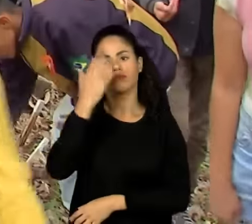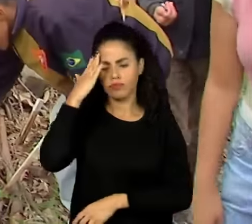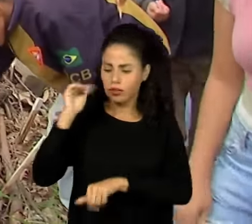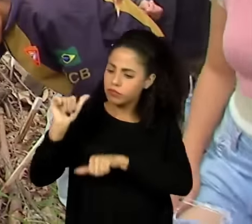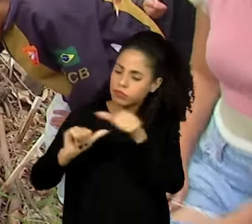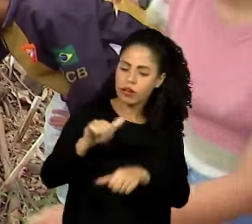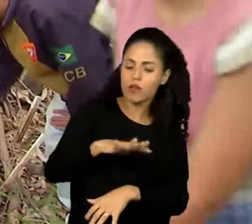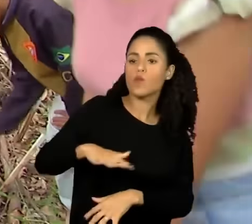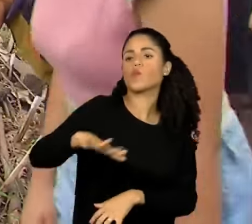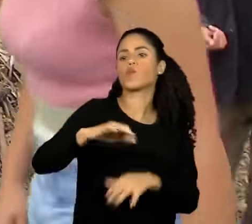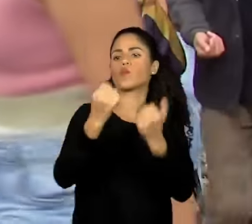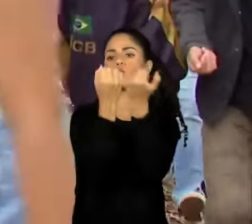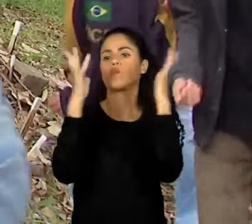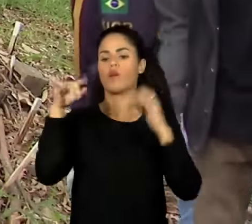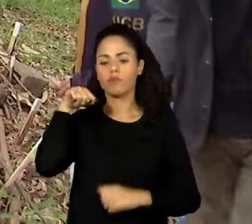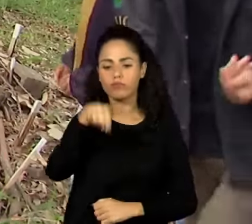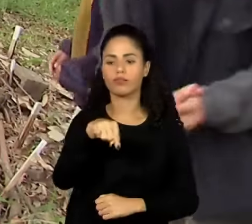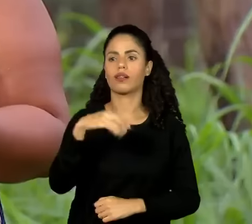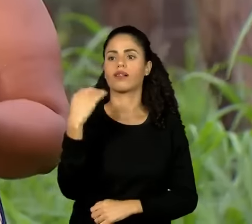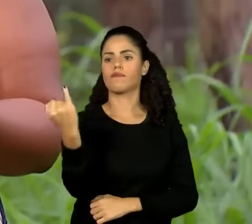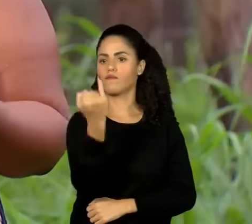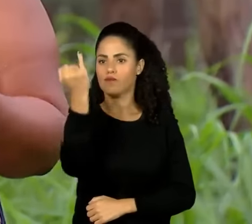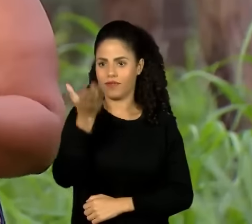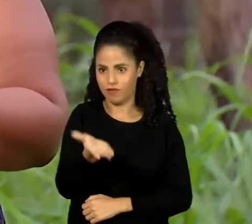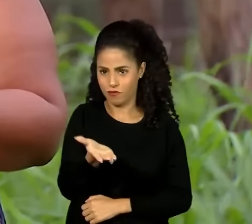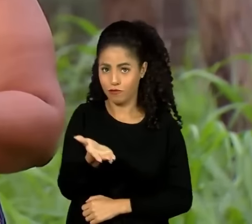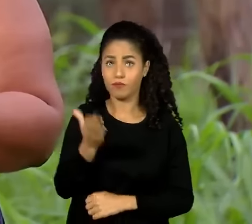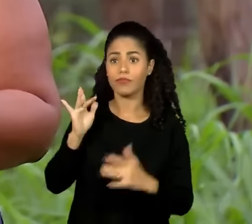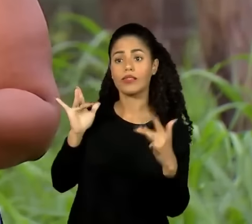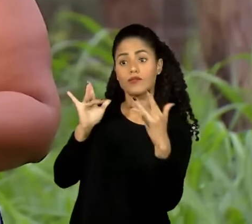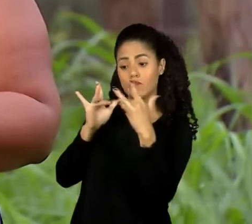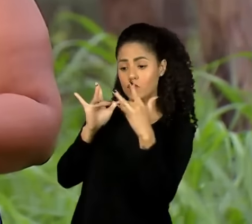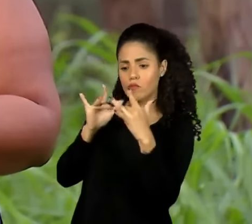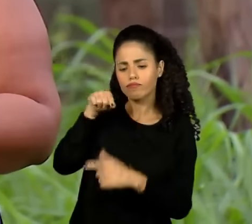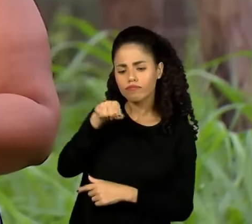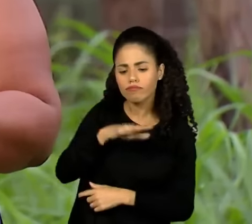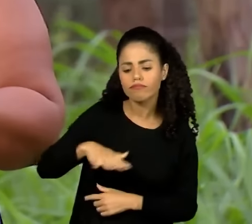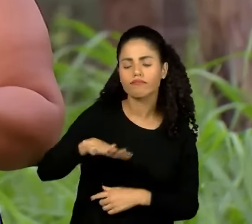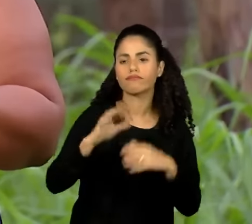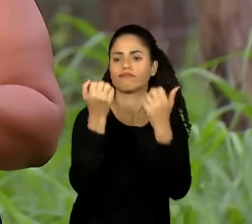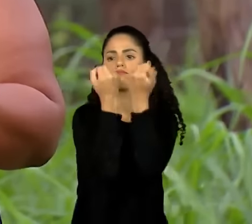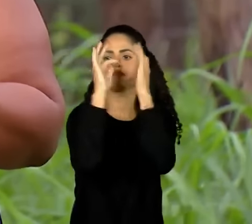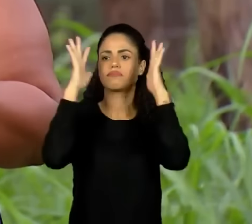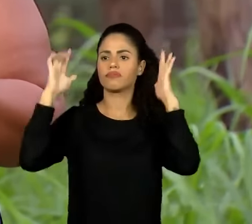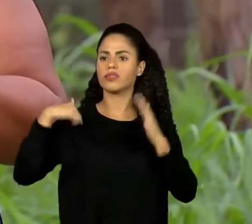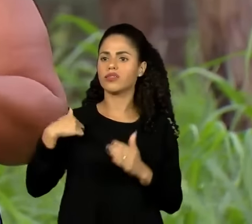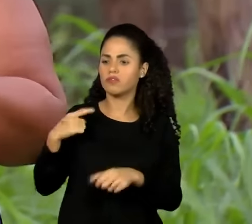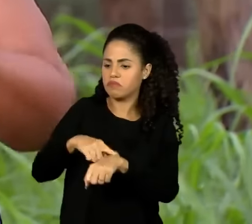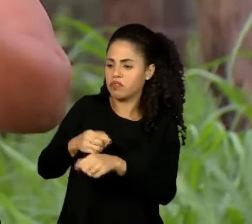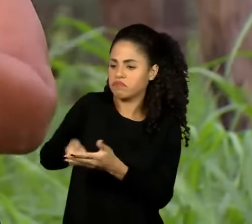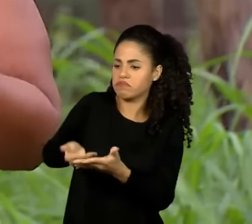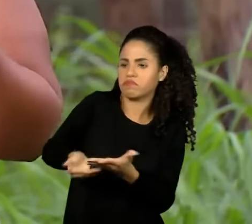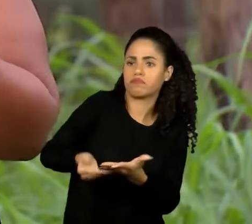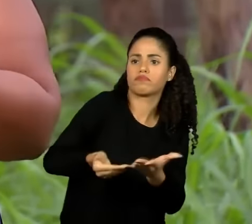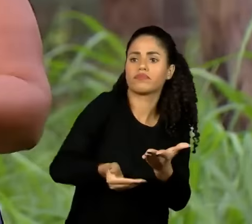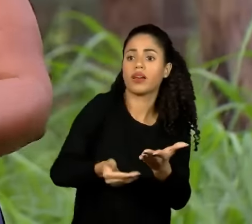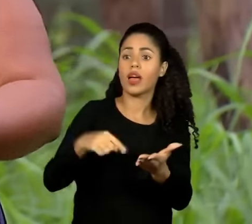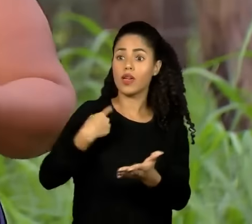esse espaço e falar assim, a natureza importa. Esse contato com a natureza a gente vem perdendo. E quando a gente tem